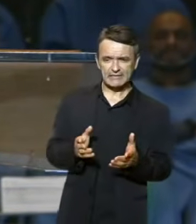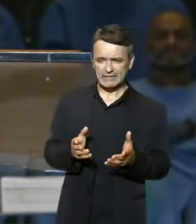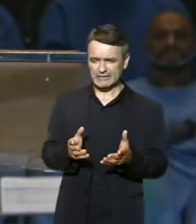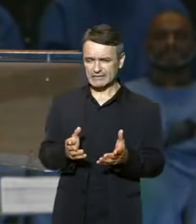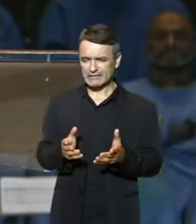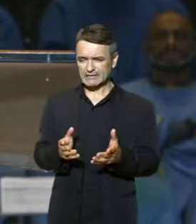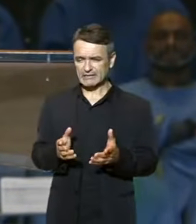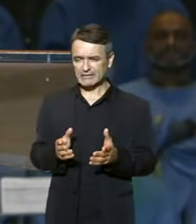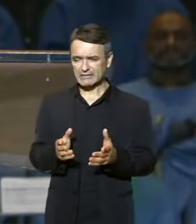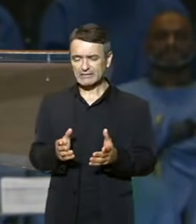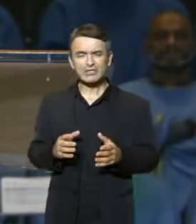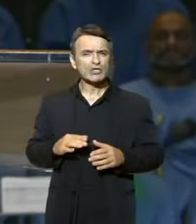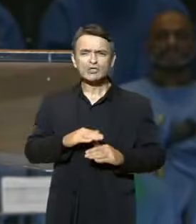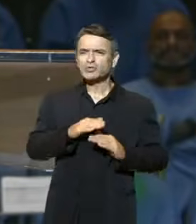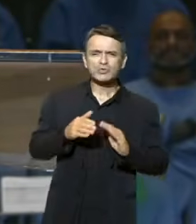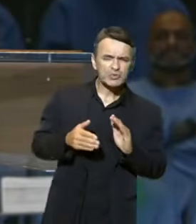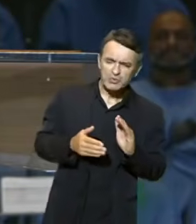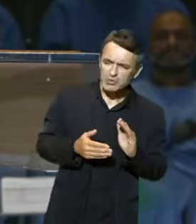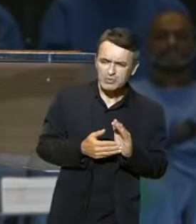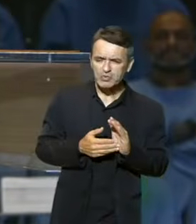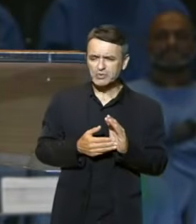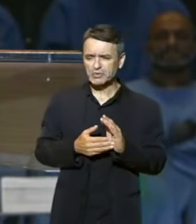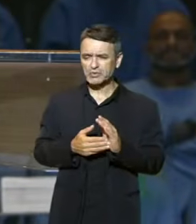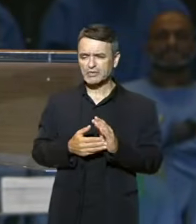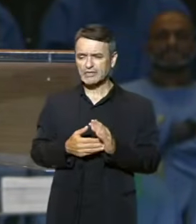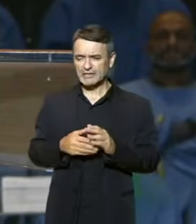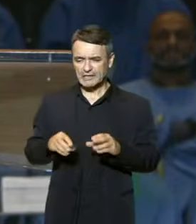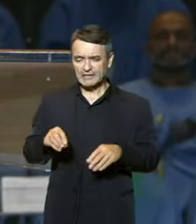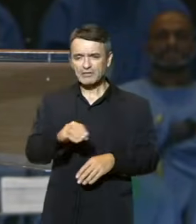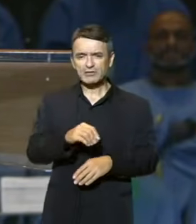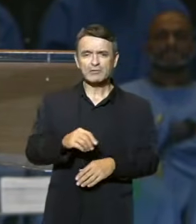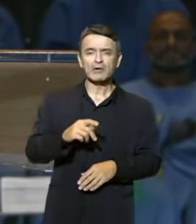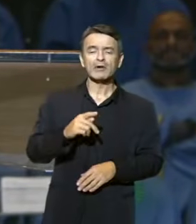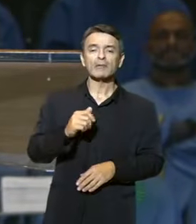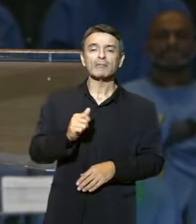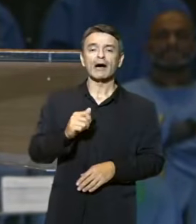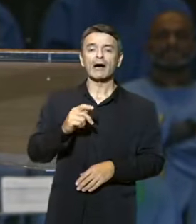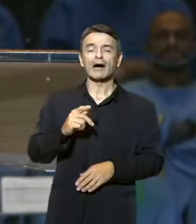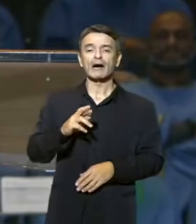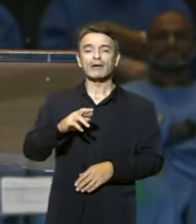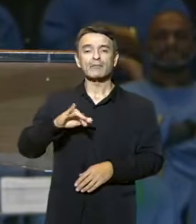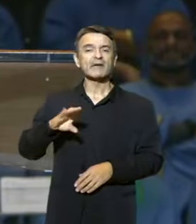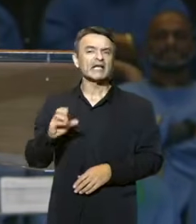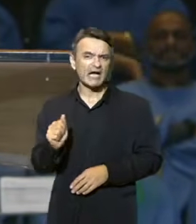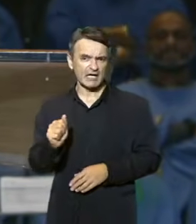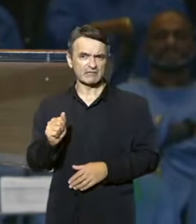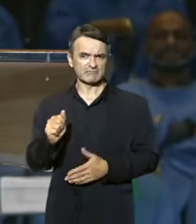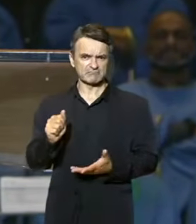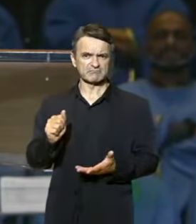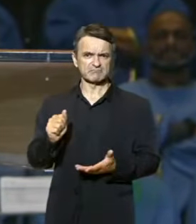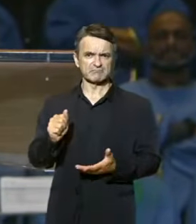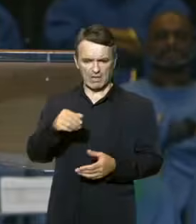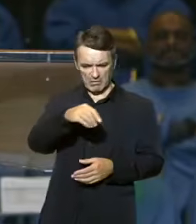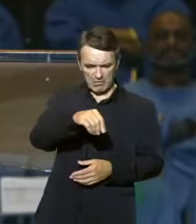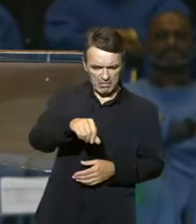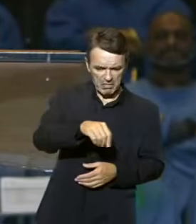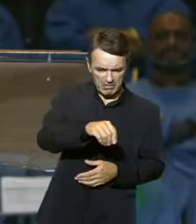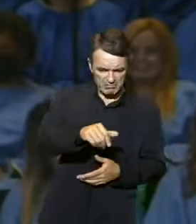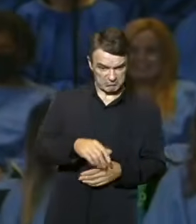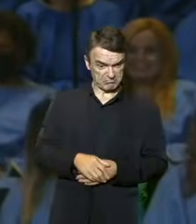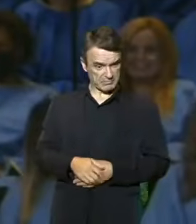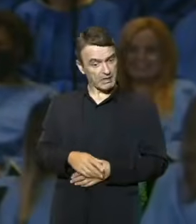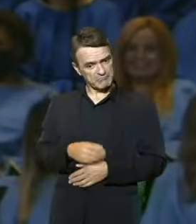tudo naquele programa era temperado com páprica. Falei, esse negócio deve ser bom. Vou